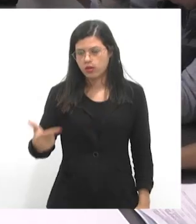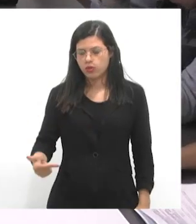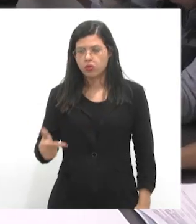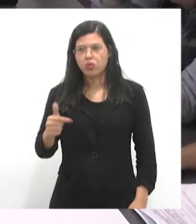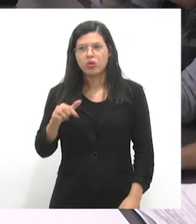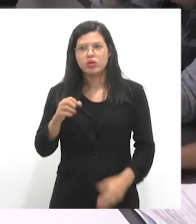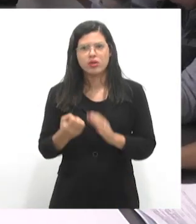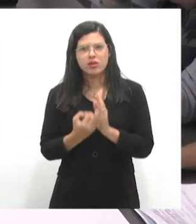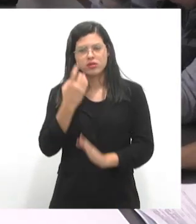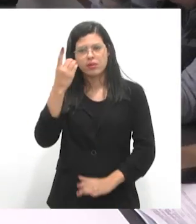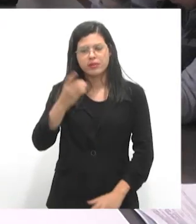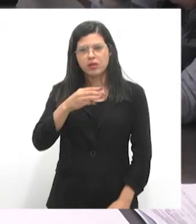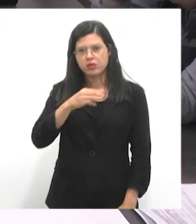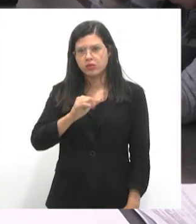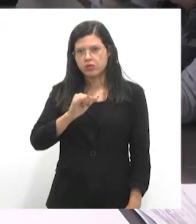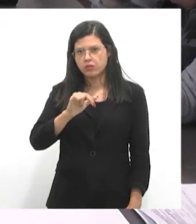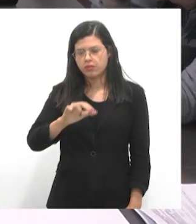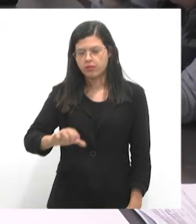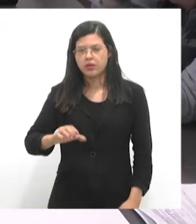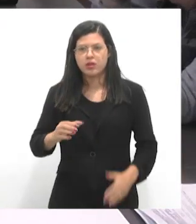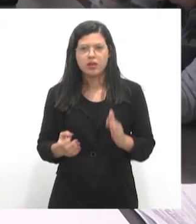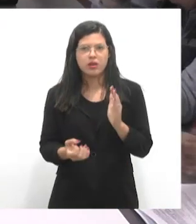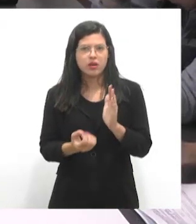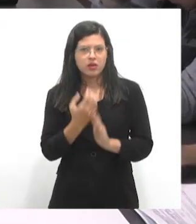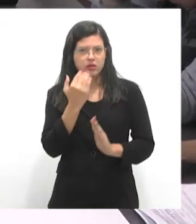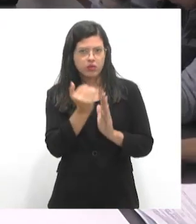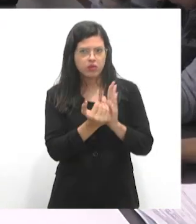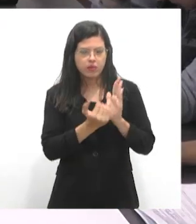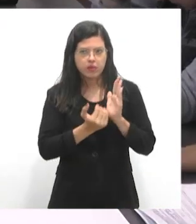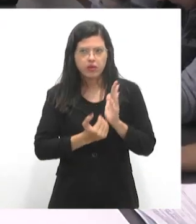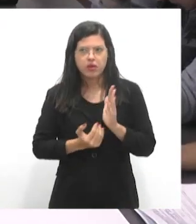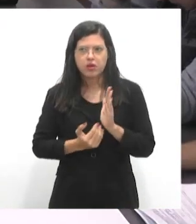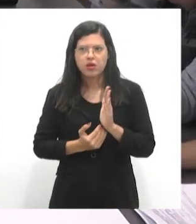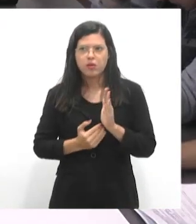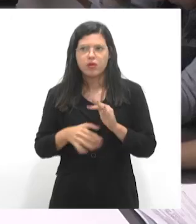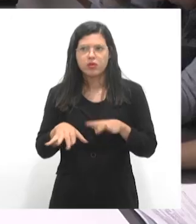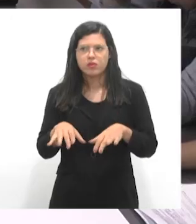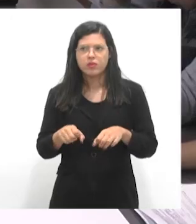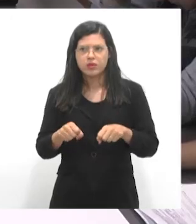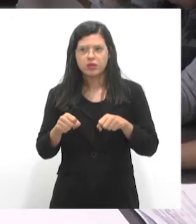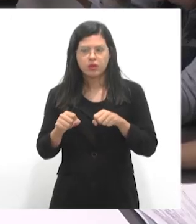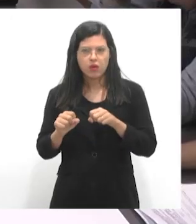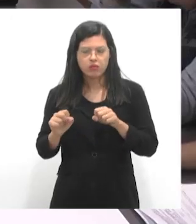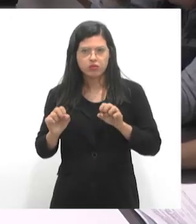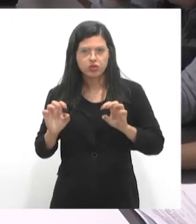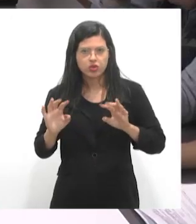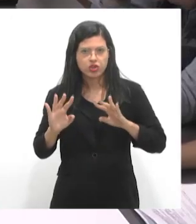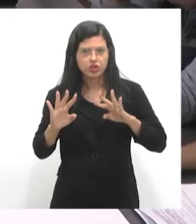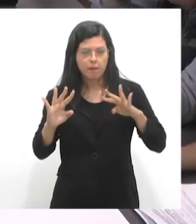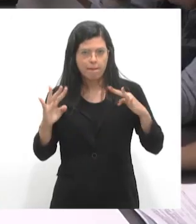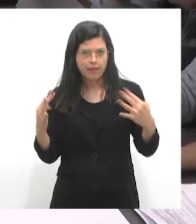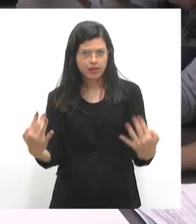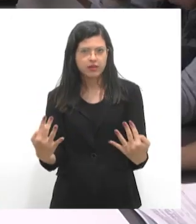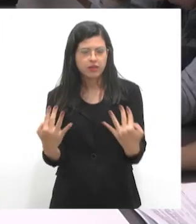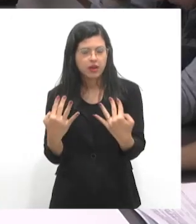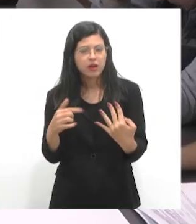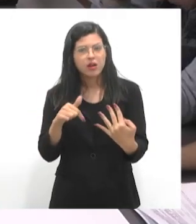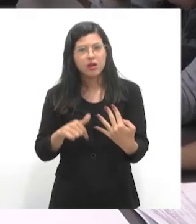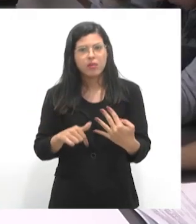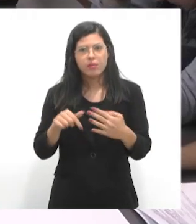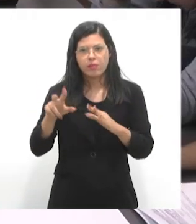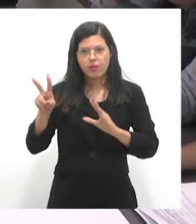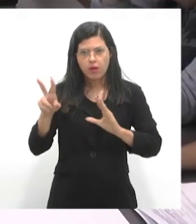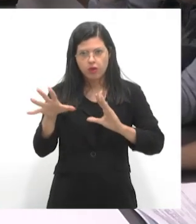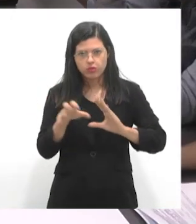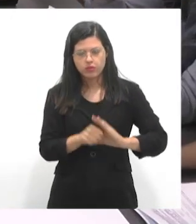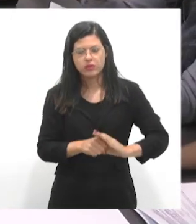deputado Carlos Mink, que dispõe sobre a criação do programa de formação de plateias para o audiovisual no Estado do Rio de Janeiro.